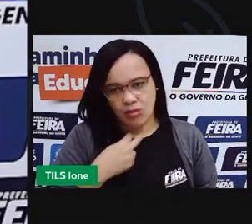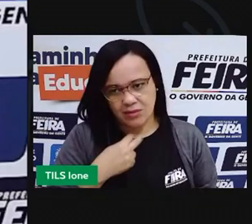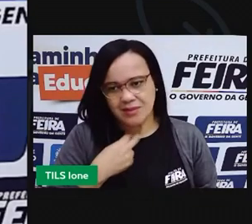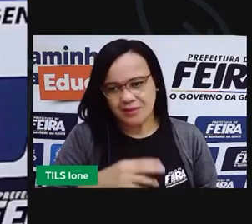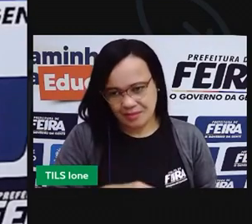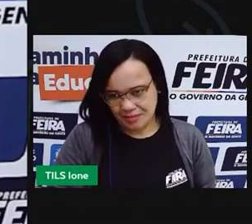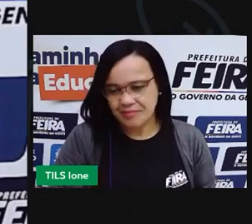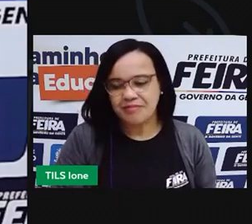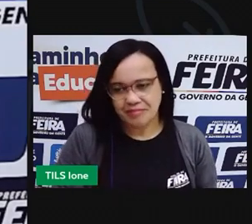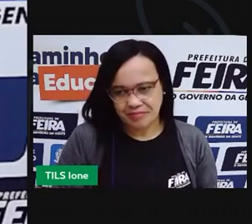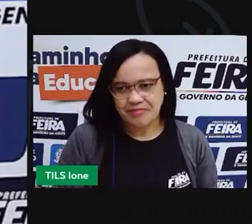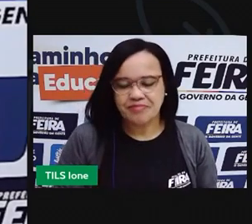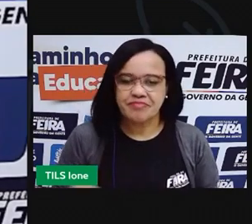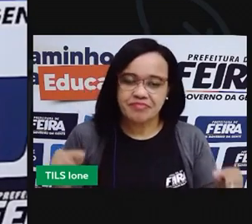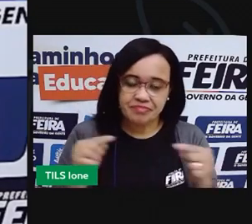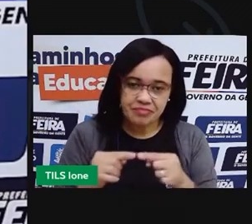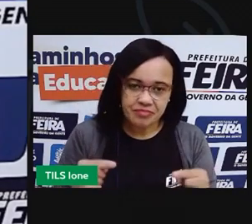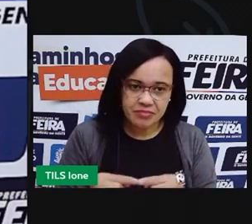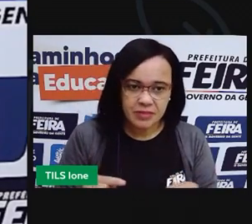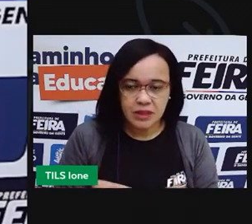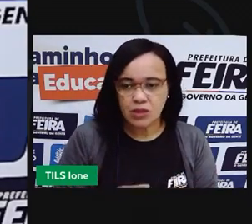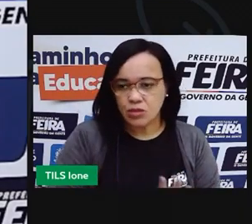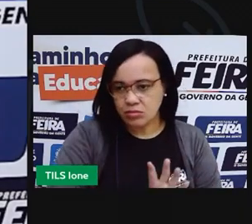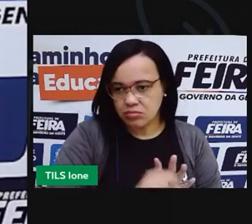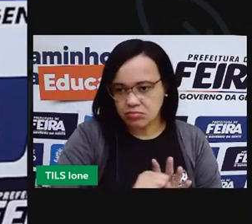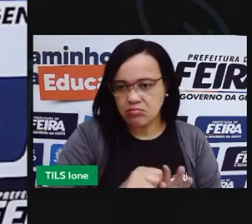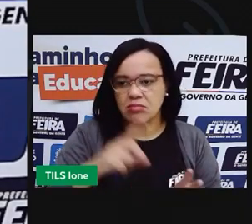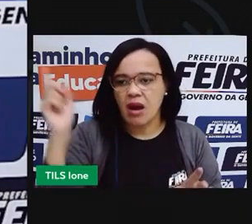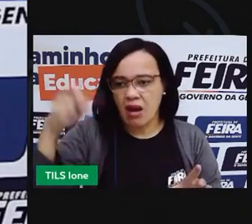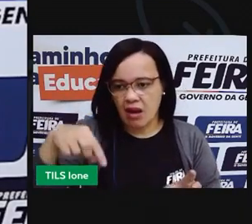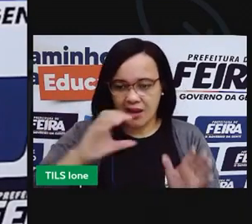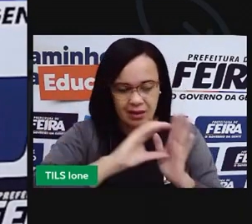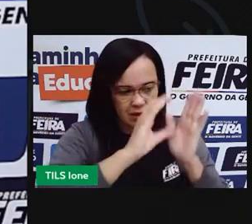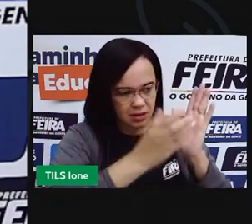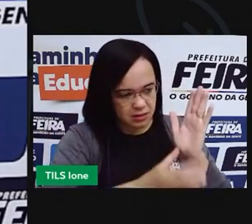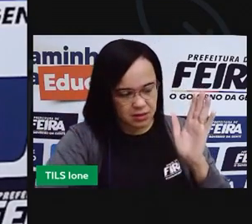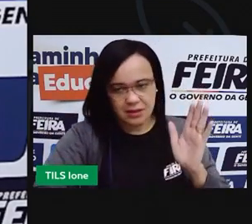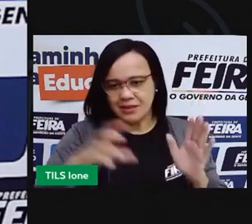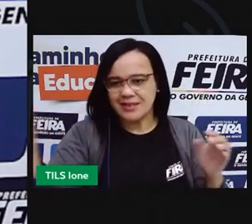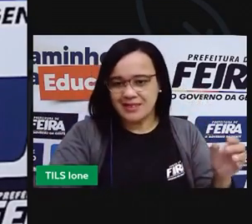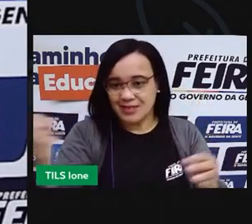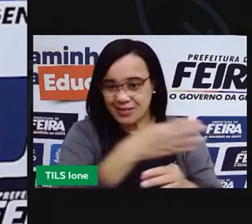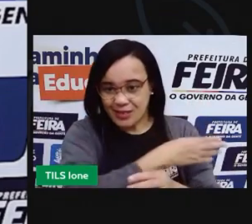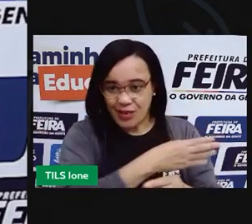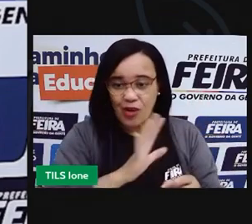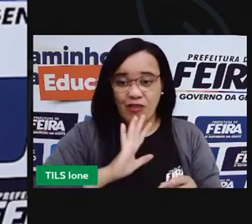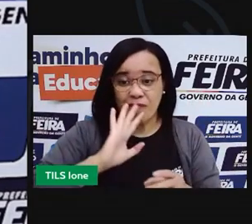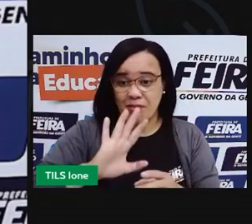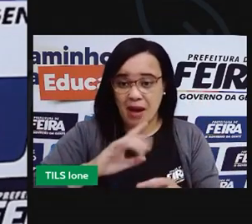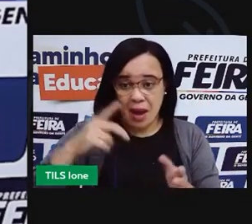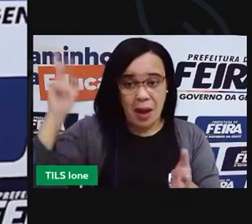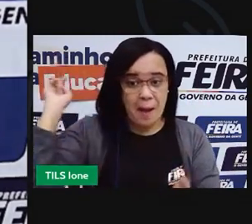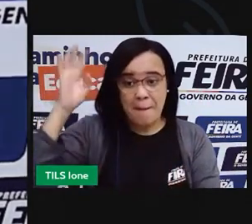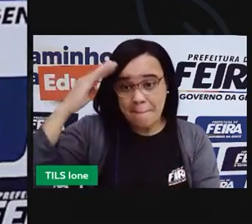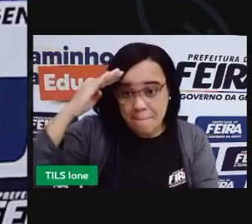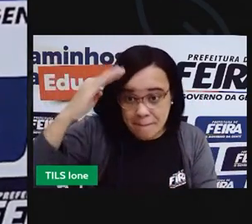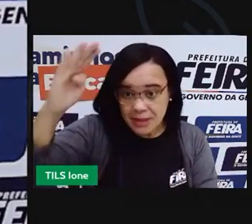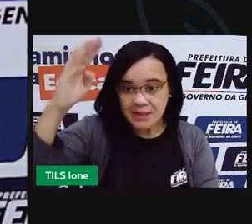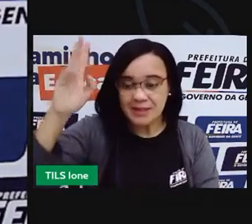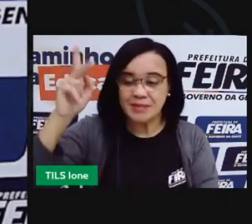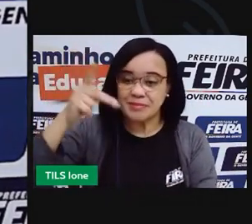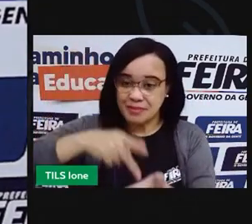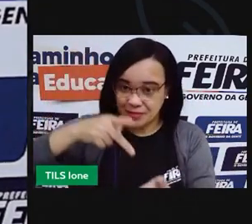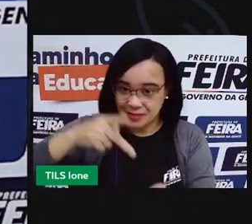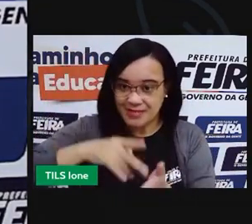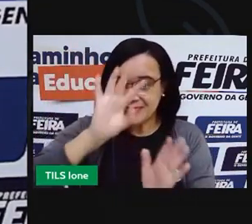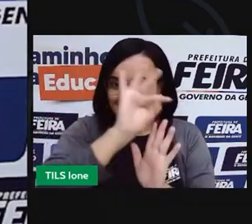escreve, colocando o seu pensamento, colocando características novas, mas referenciando, olha, esse texto